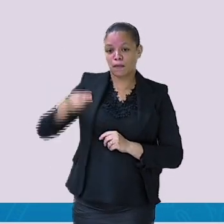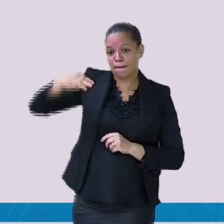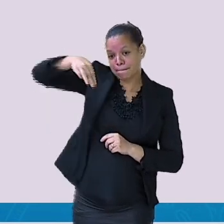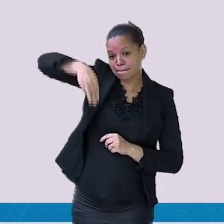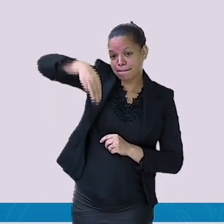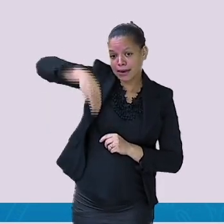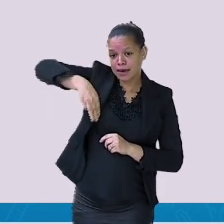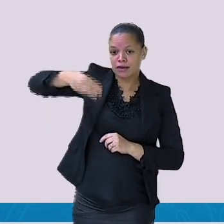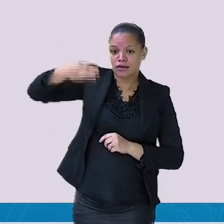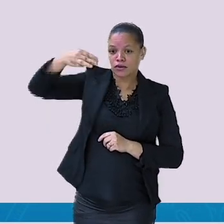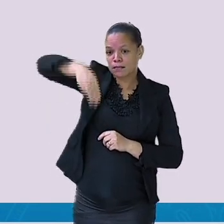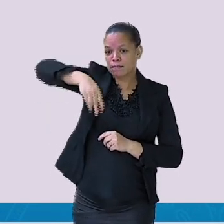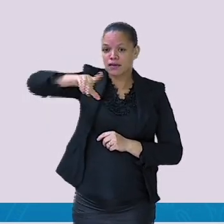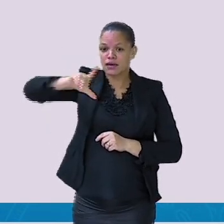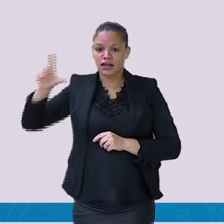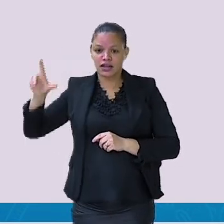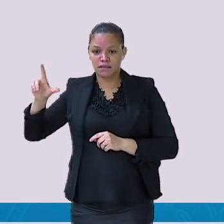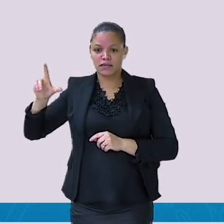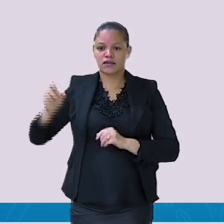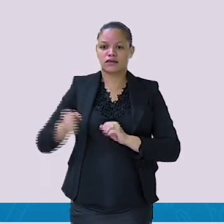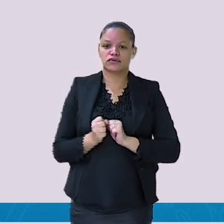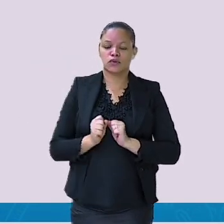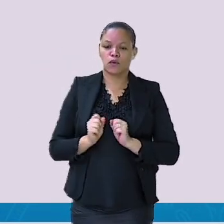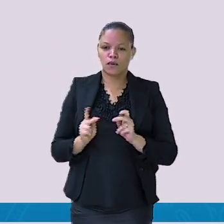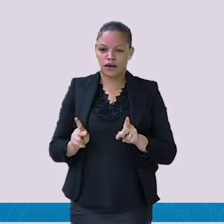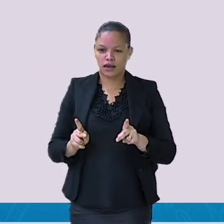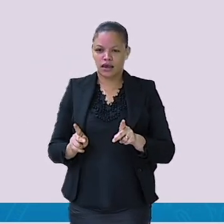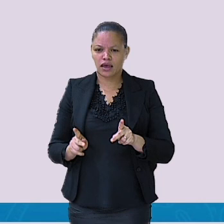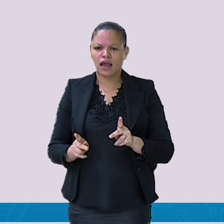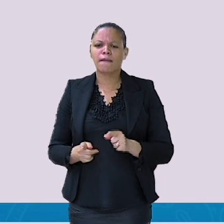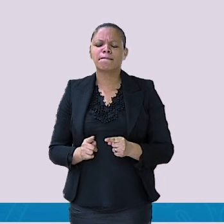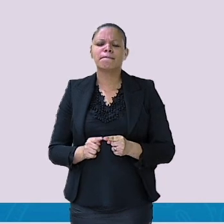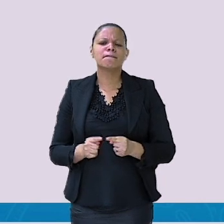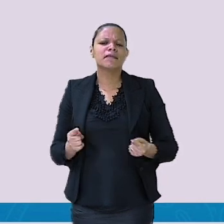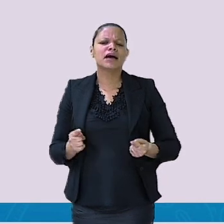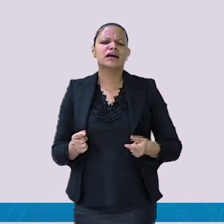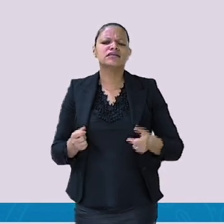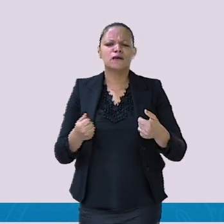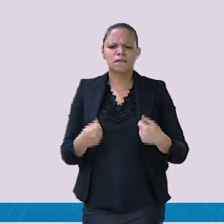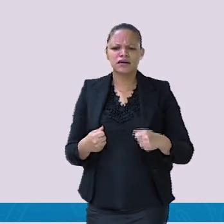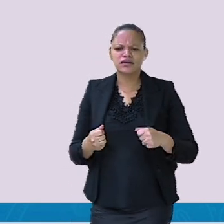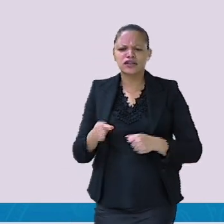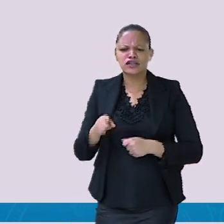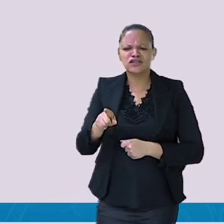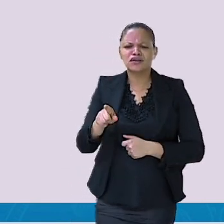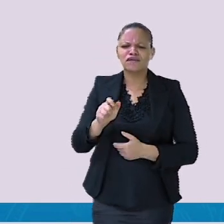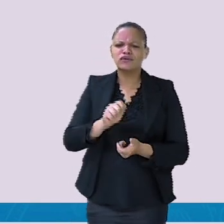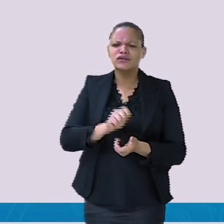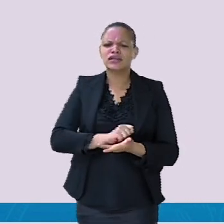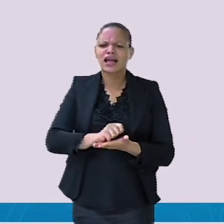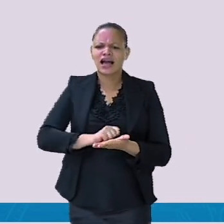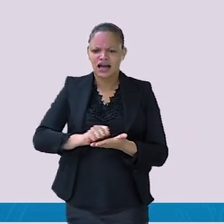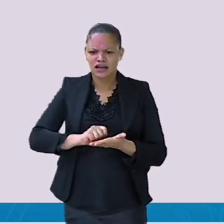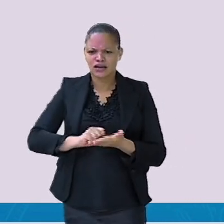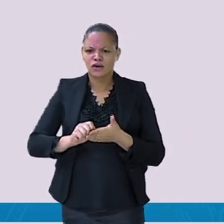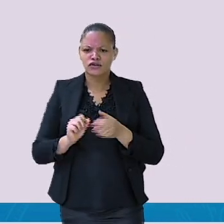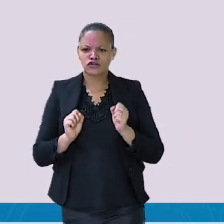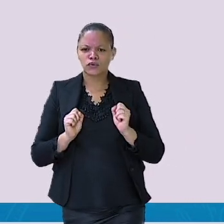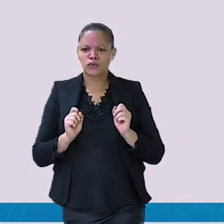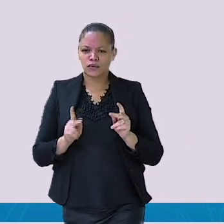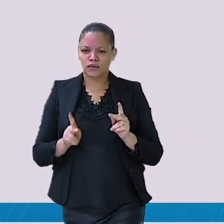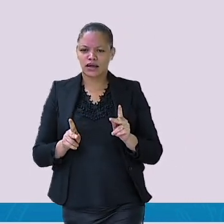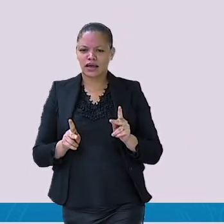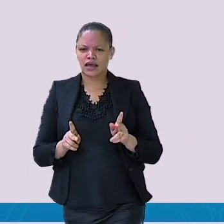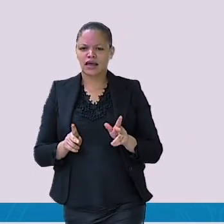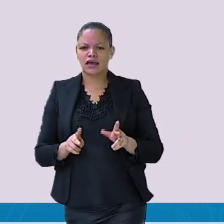E deixei esse aqui por último porque eu gostaria que você fizesse a anotação desse esqueminha aqui, pois nós